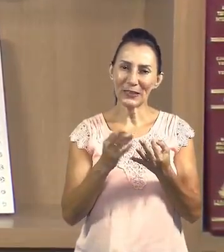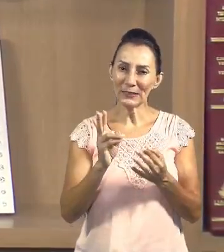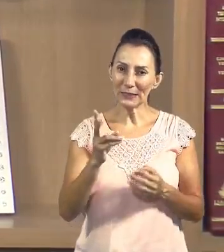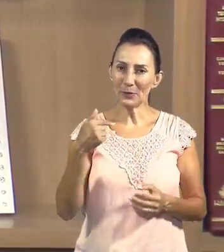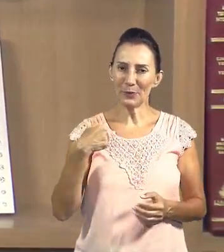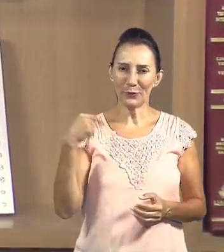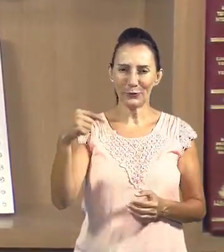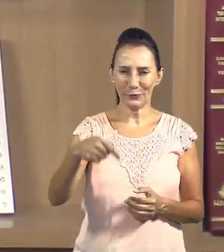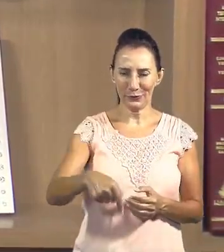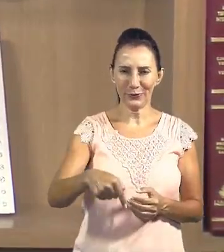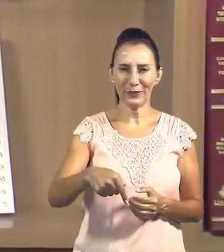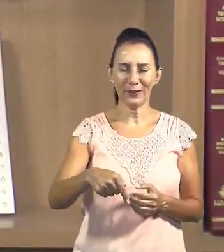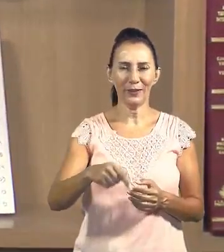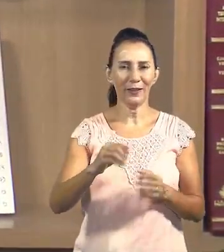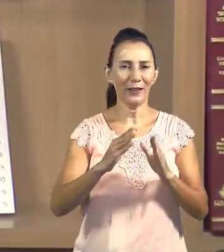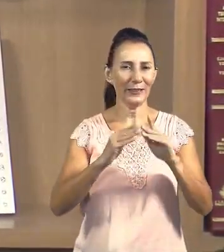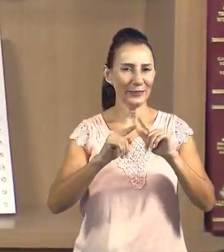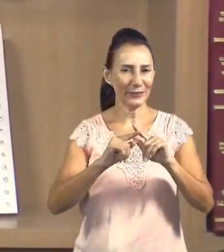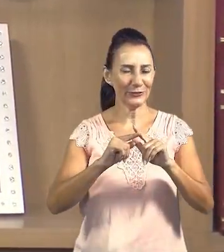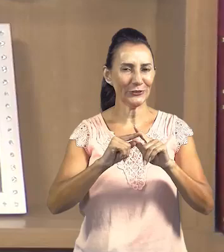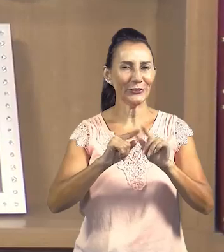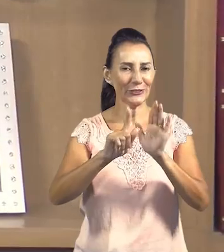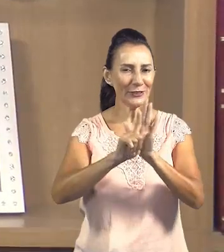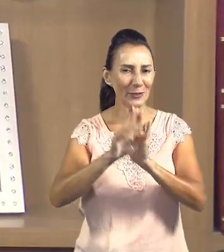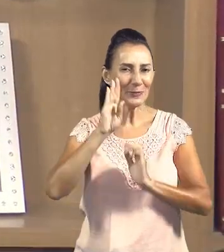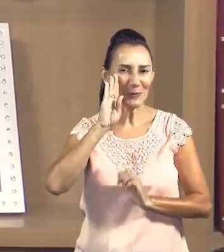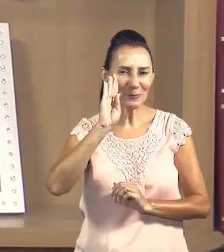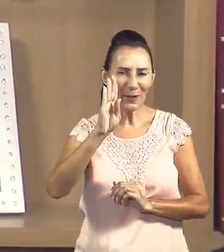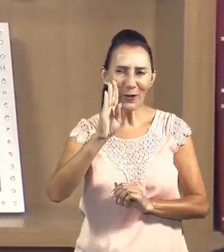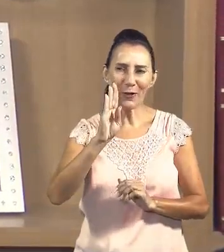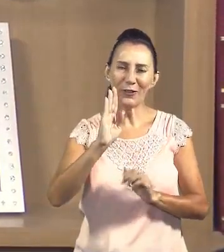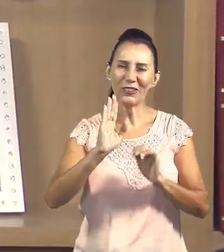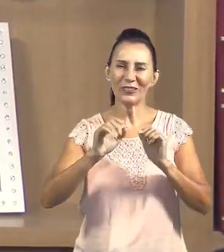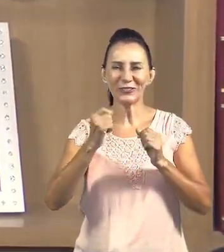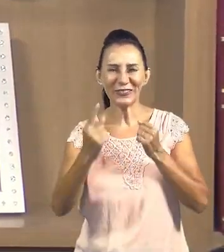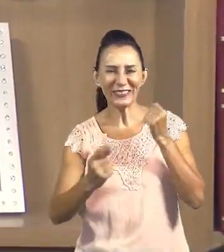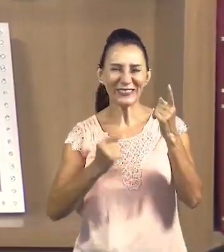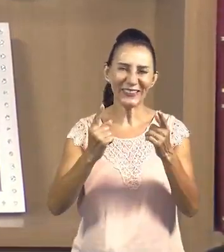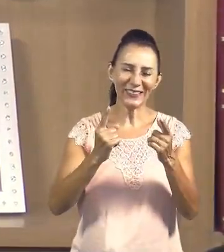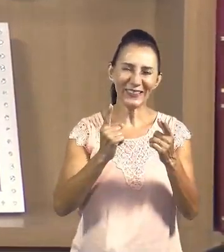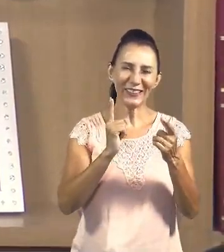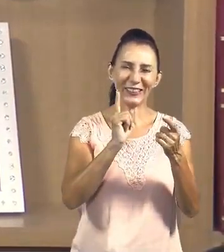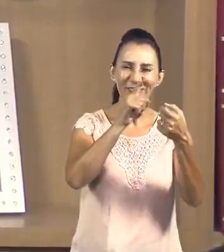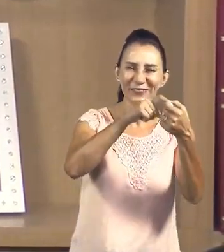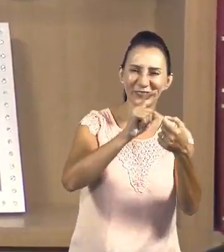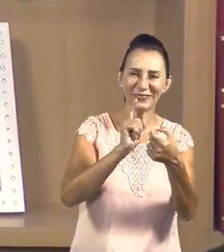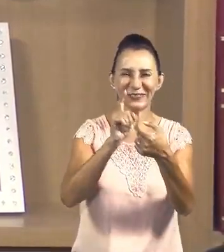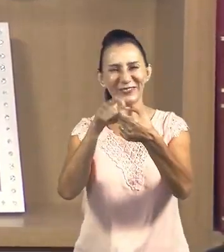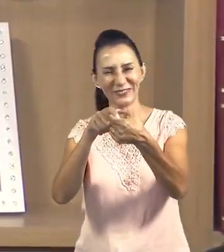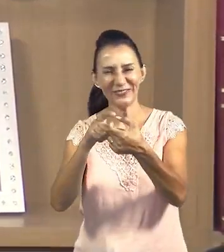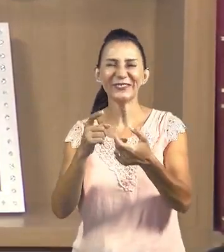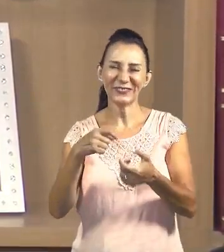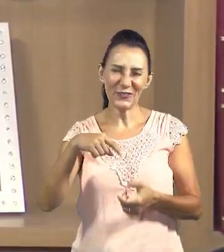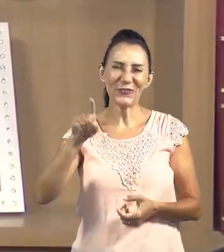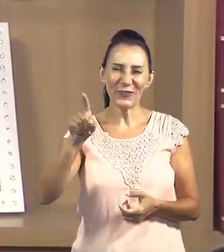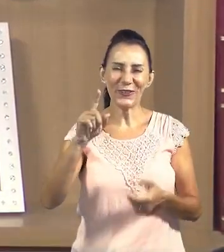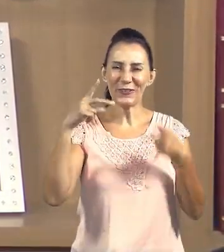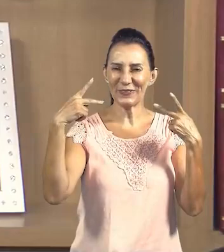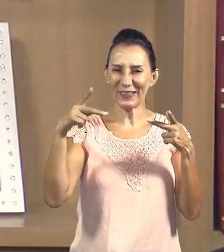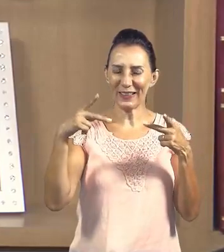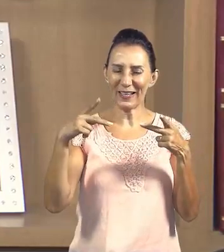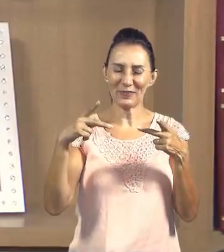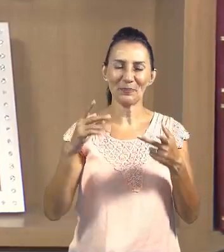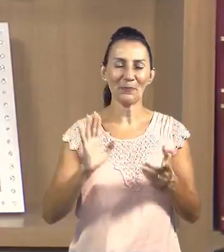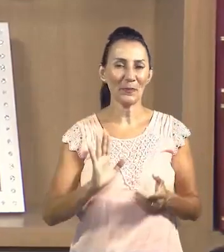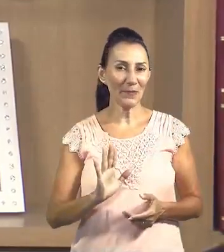Templo Central e vou também em algumas missões, vou lá ministrar a palavra em ocasiões específicas. Mas você